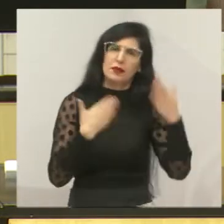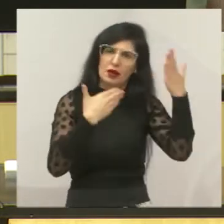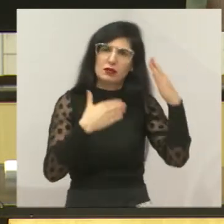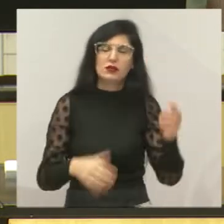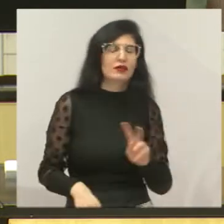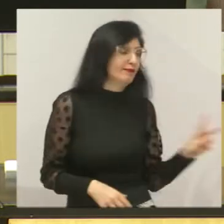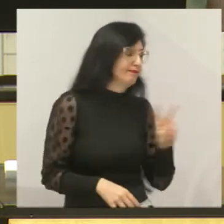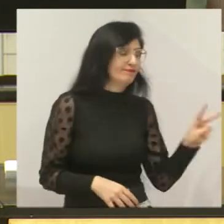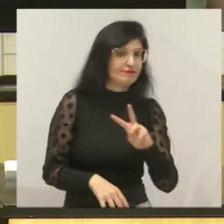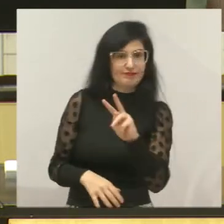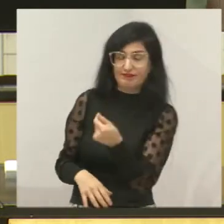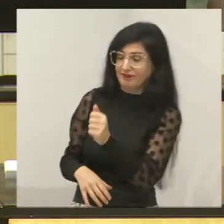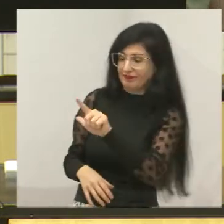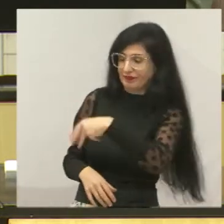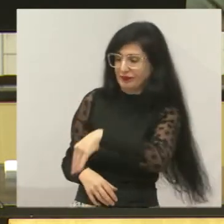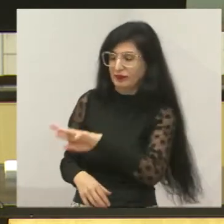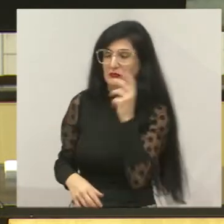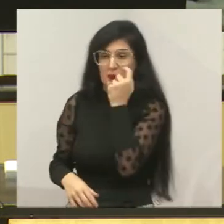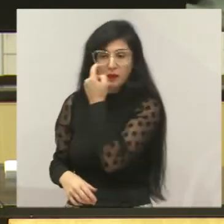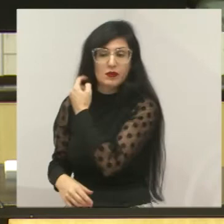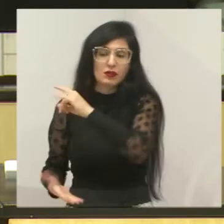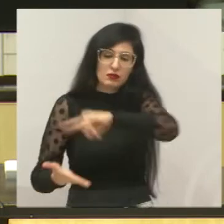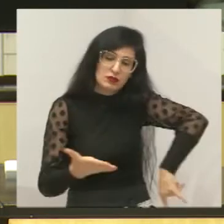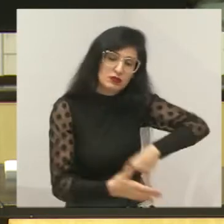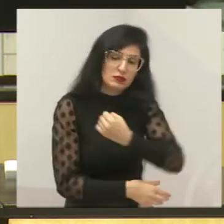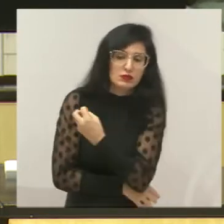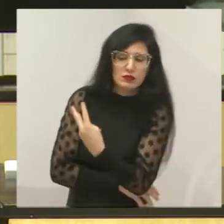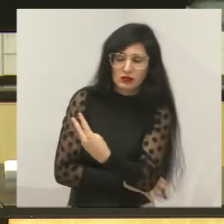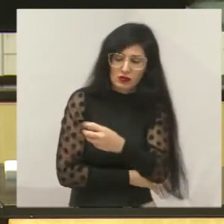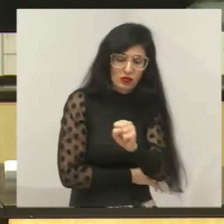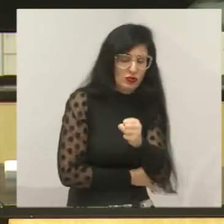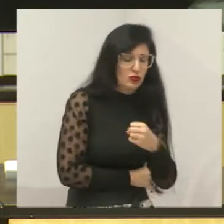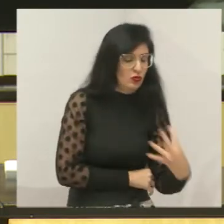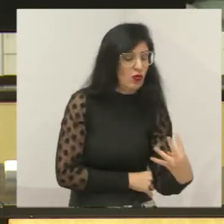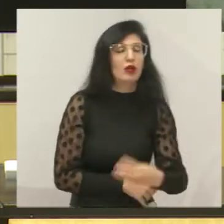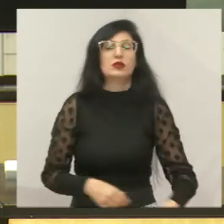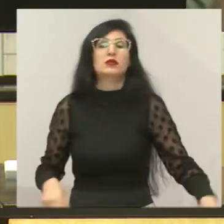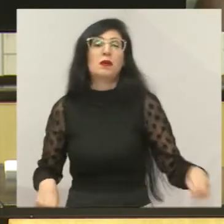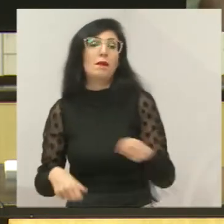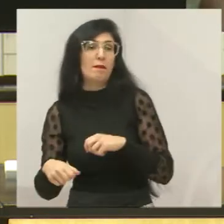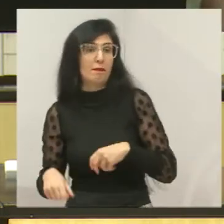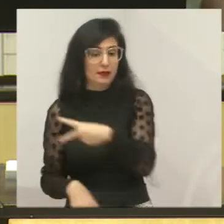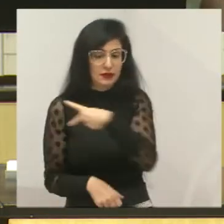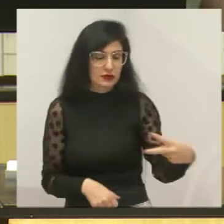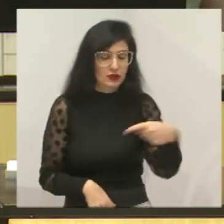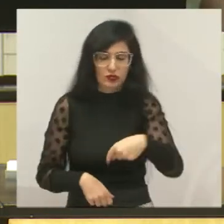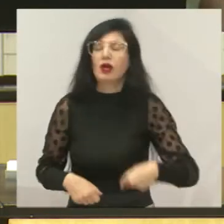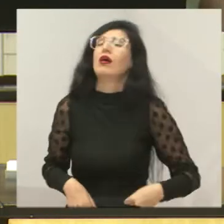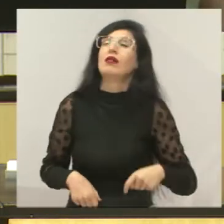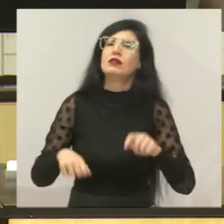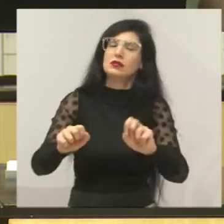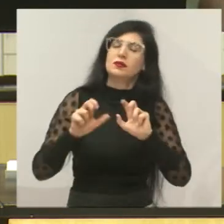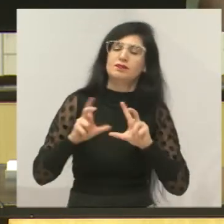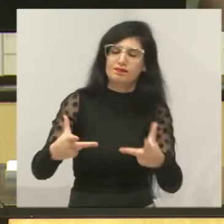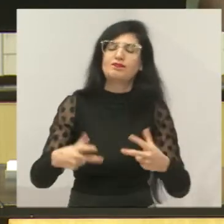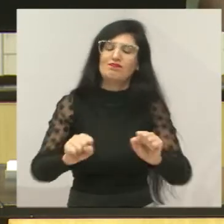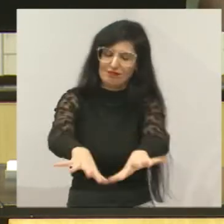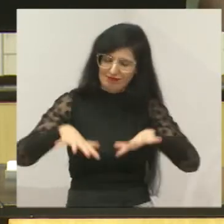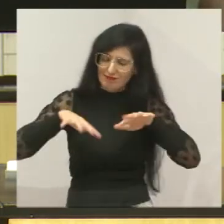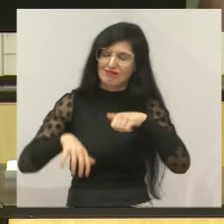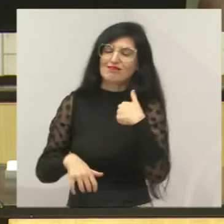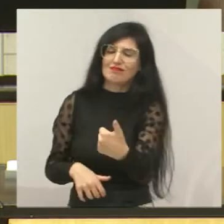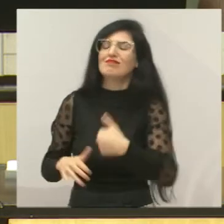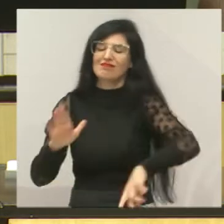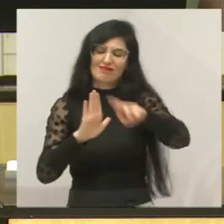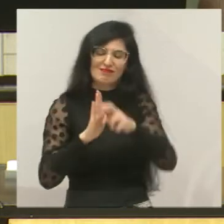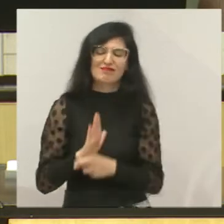Lua. Requerimento número 384. Requeremos ao excelentíssimo senhor presidente desta Casa, ouvido e aprovado pela Igreja de Plenário, cumpridas as